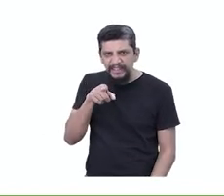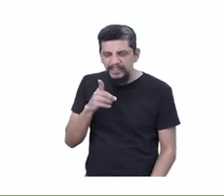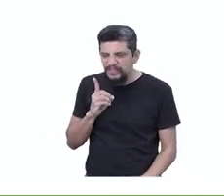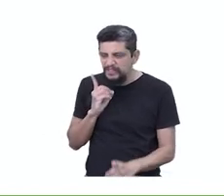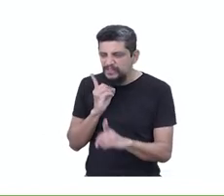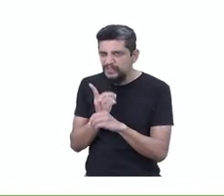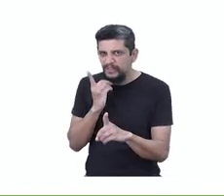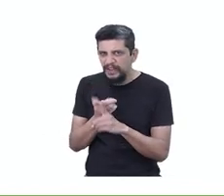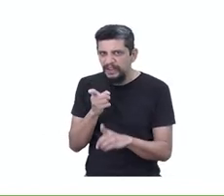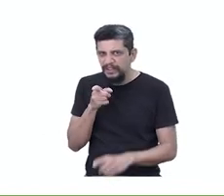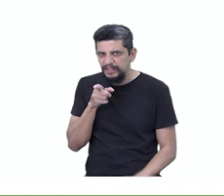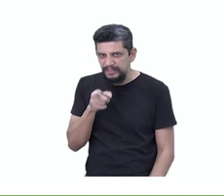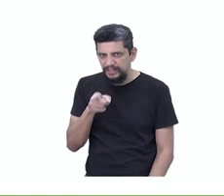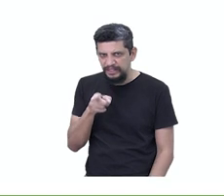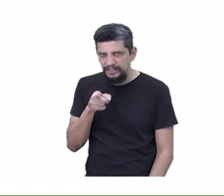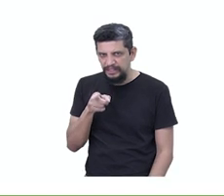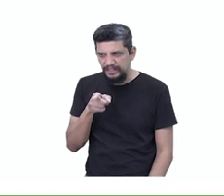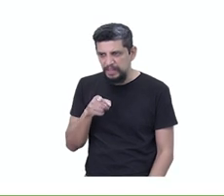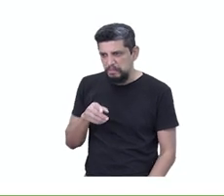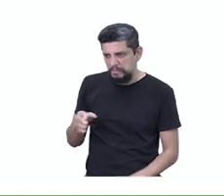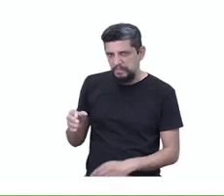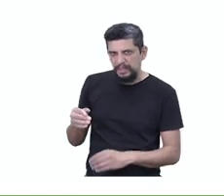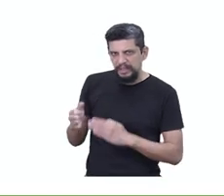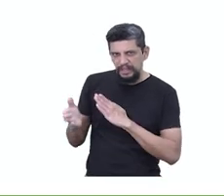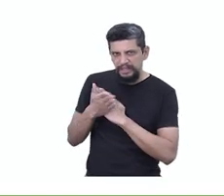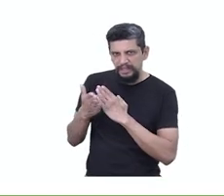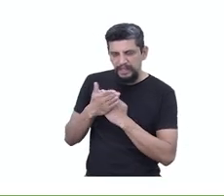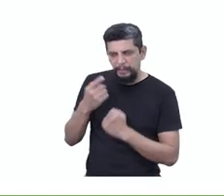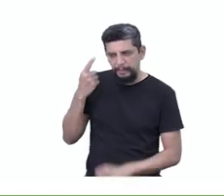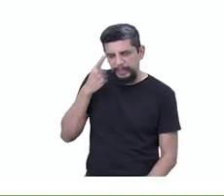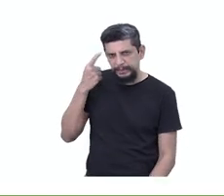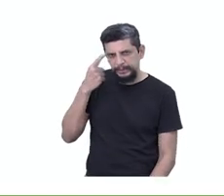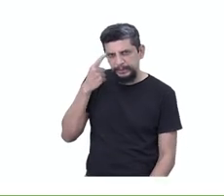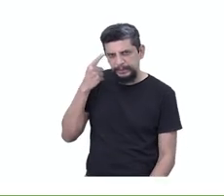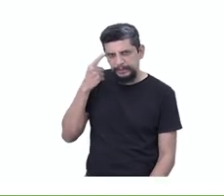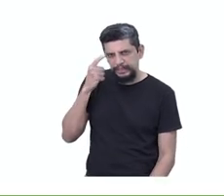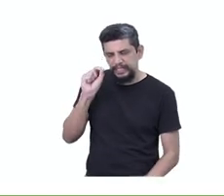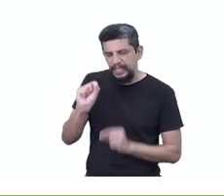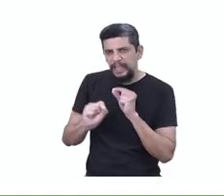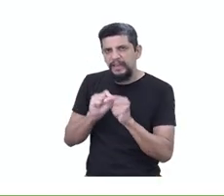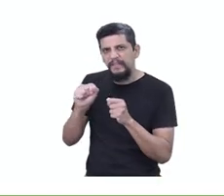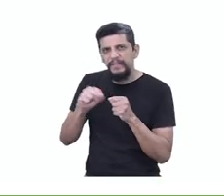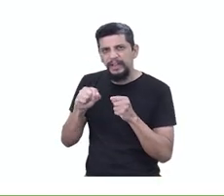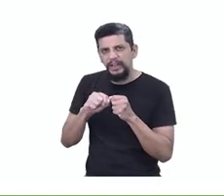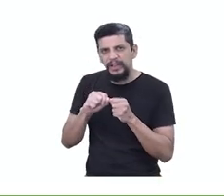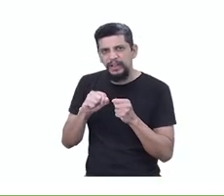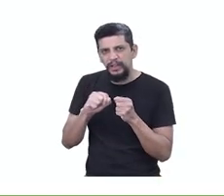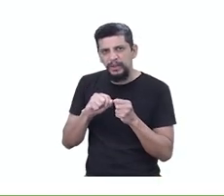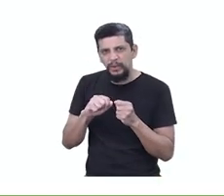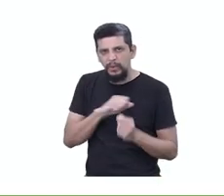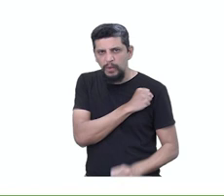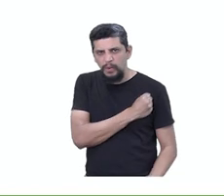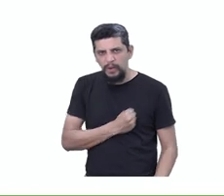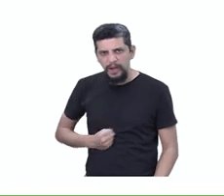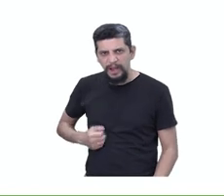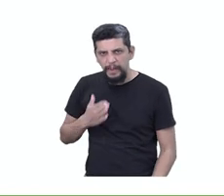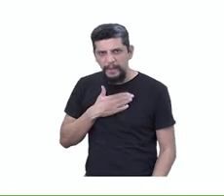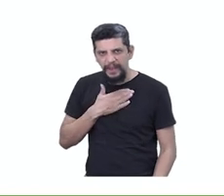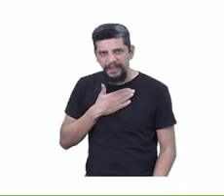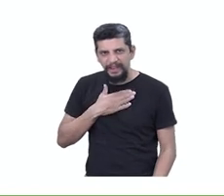encontro alguém para me ajudar, pensou a pequena topeira. Quem fez cocô na minha